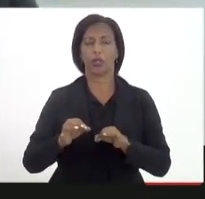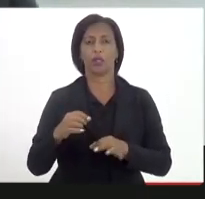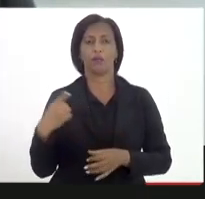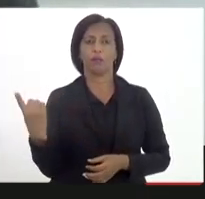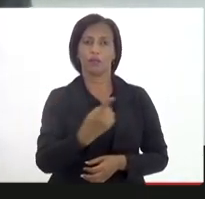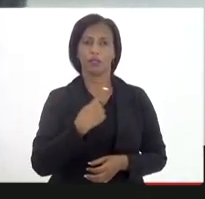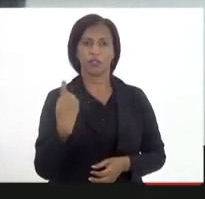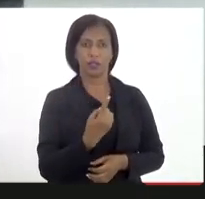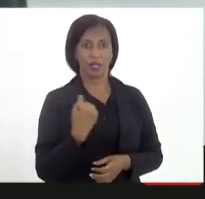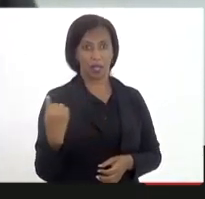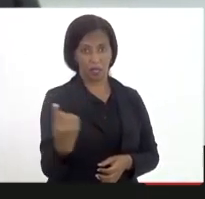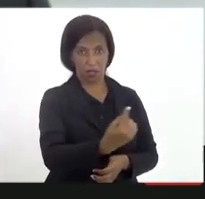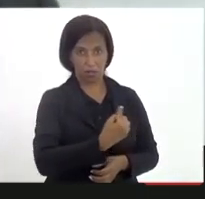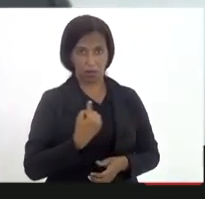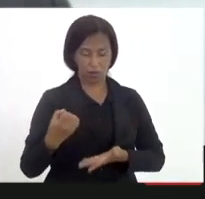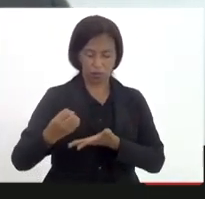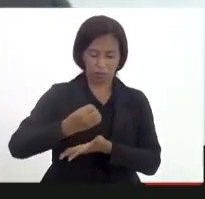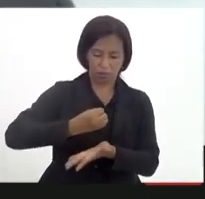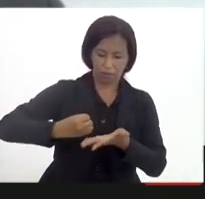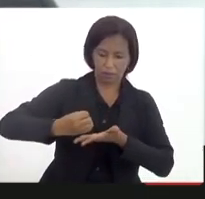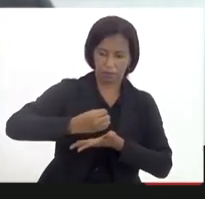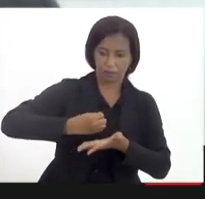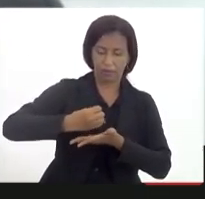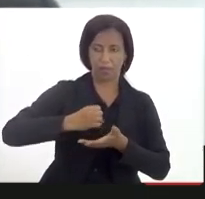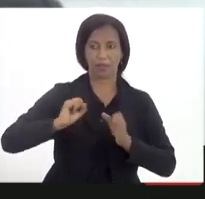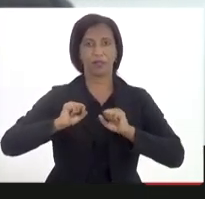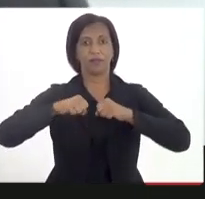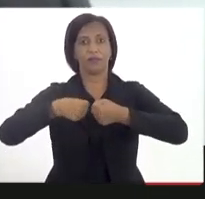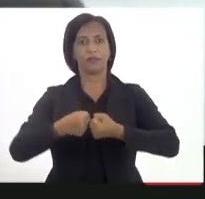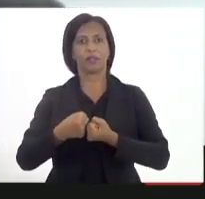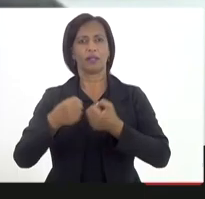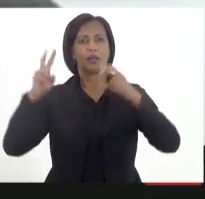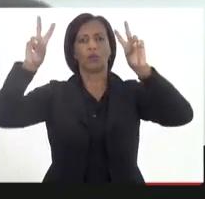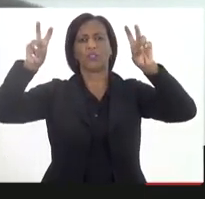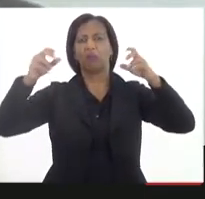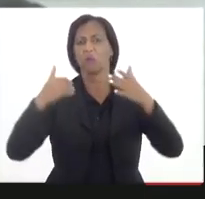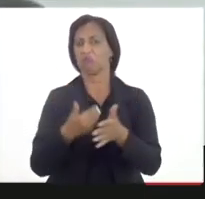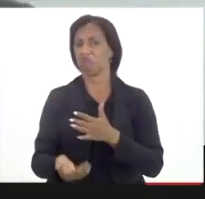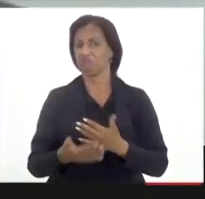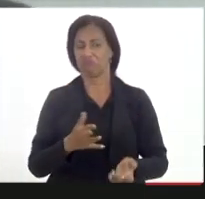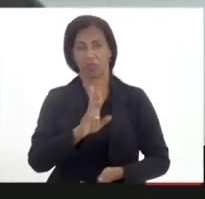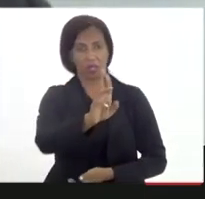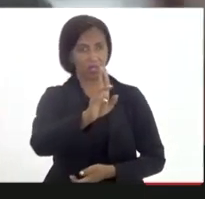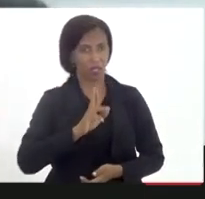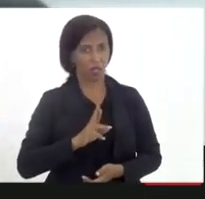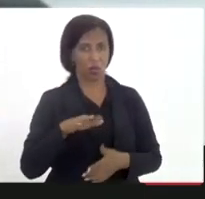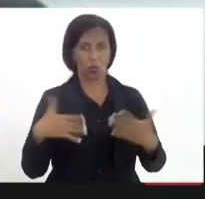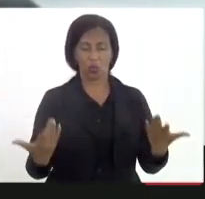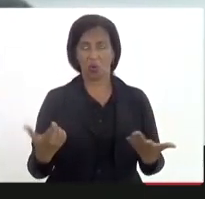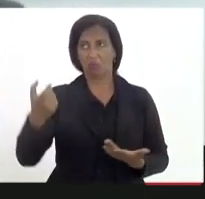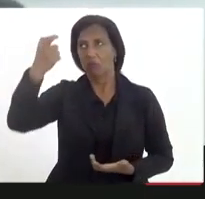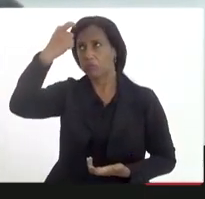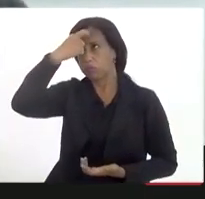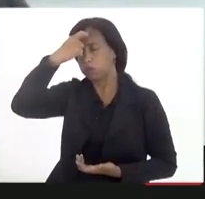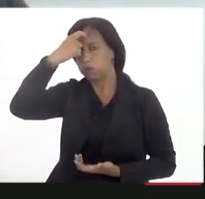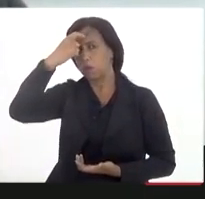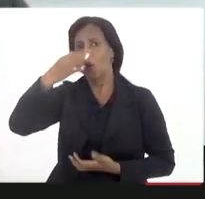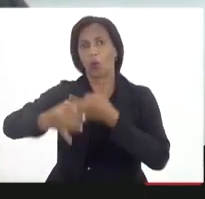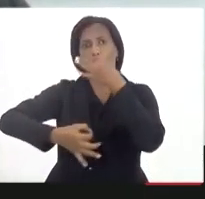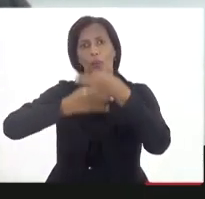cabe a nós darão o embasamento então enfrentar o tema Seja lá qual for a resposta ou foram consenso que a gente